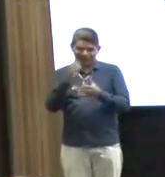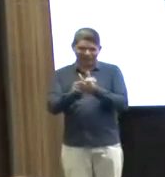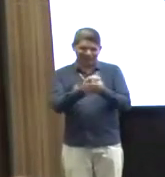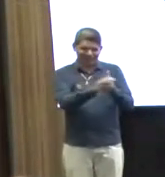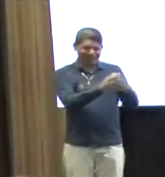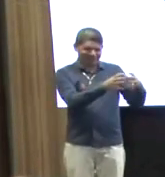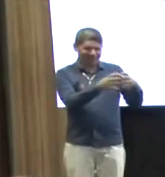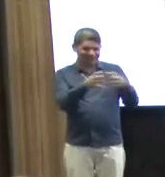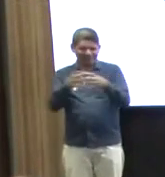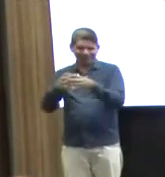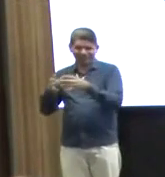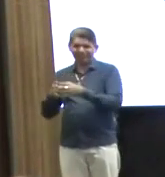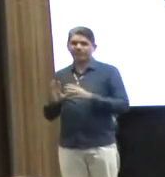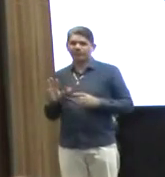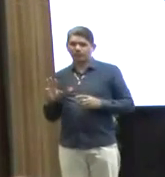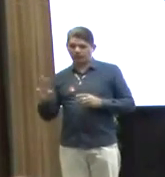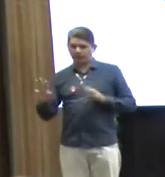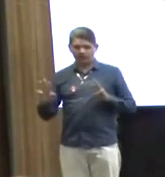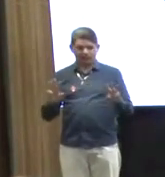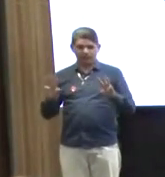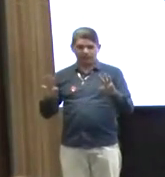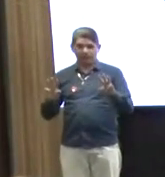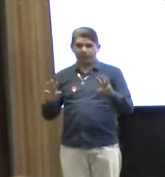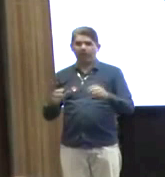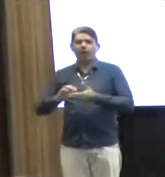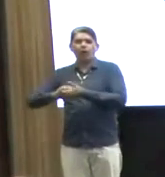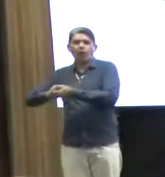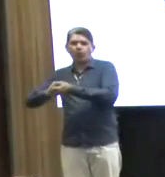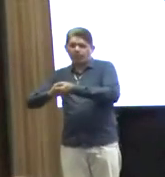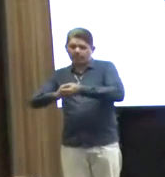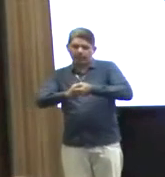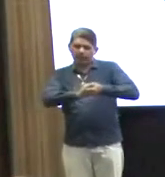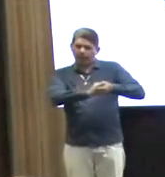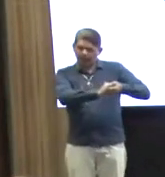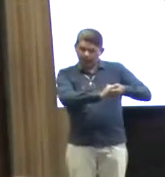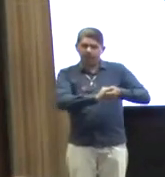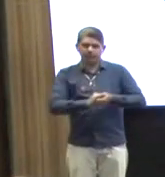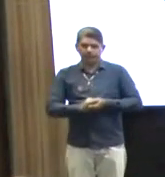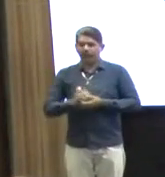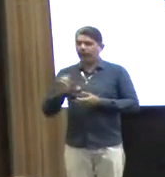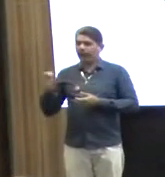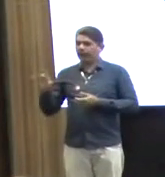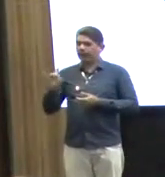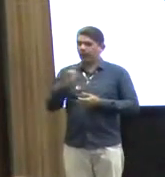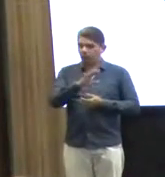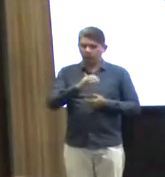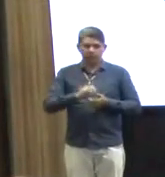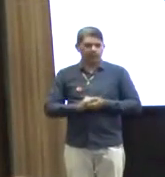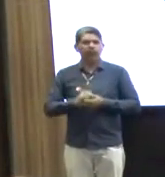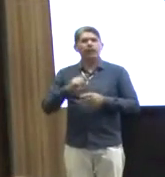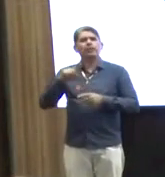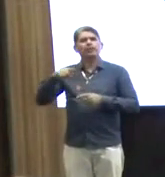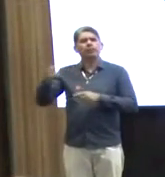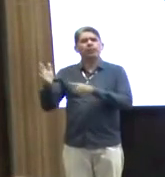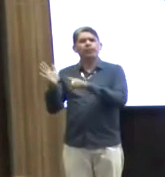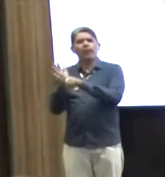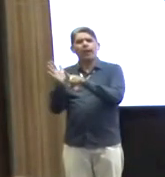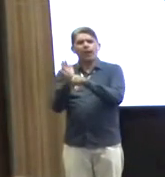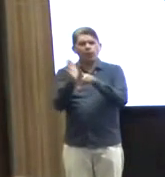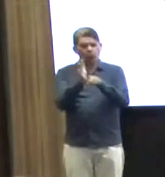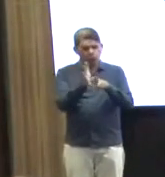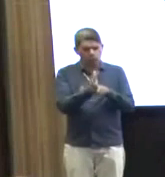eles têm que vir à frente, simplesmente para se cumprimentarem. Só isso. Cada grupo por vez. E depois eu pergunto para os alunos,